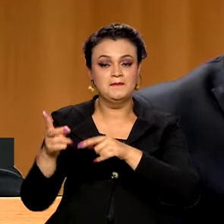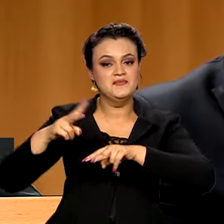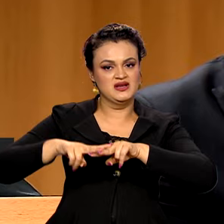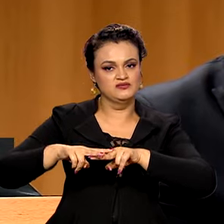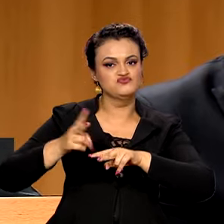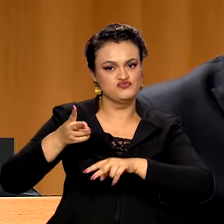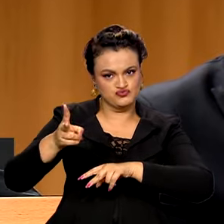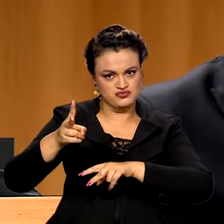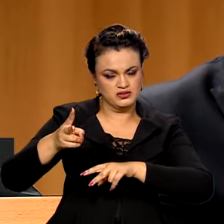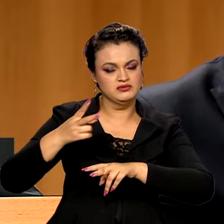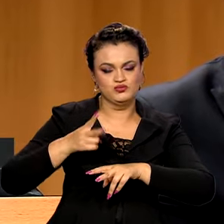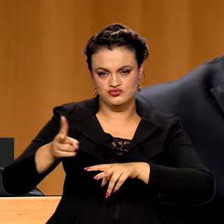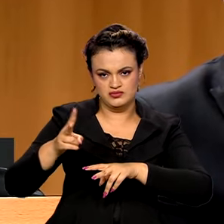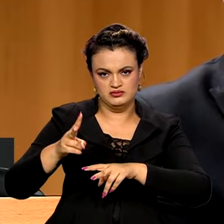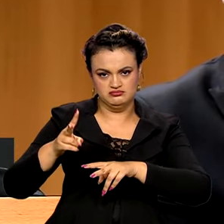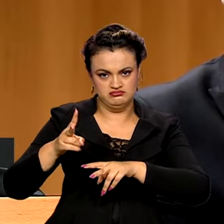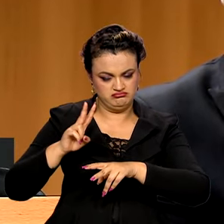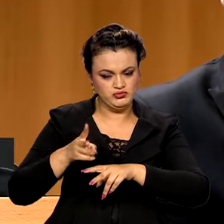preso em regime fechado,